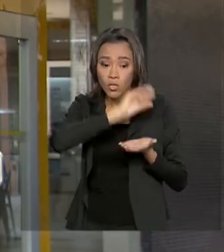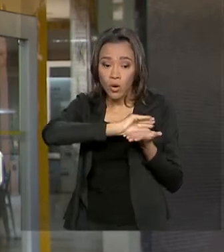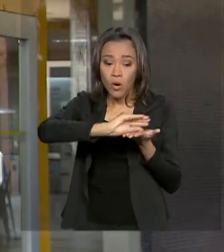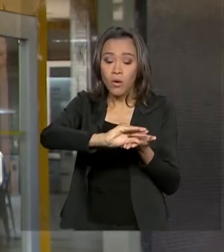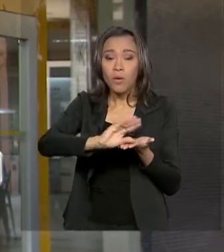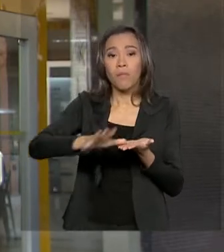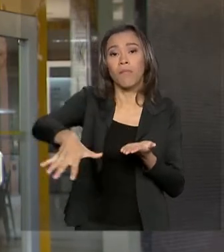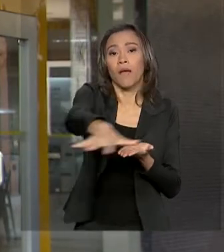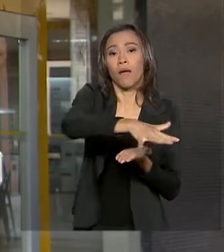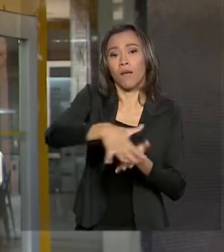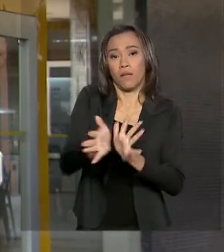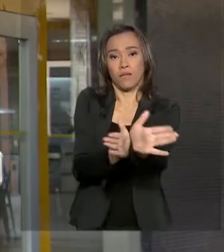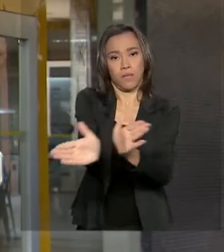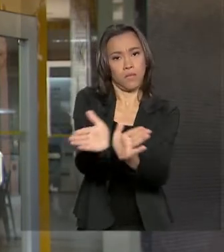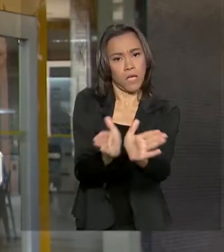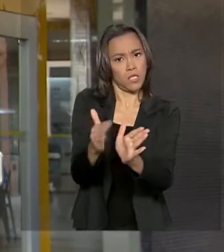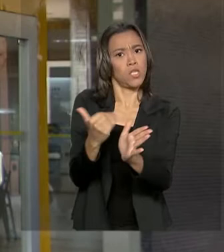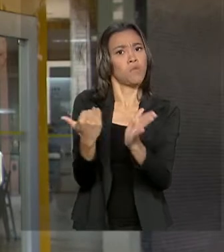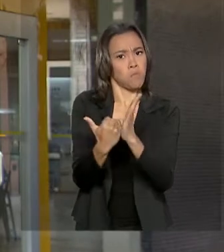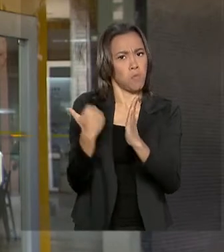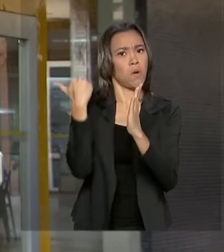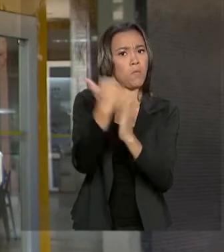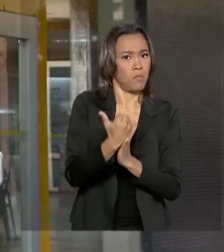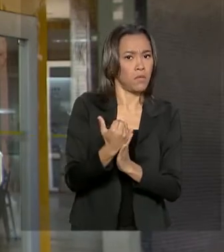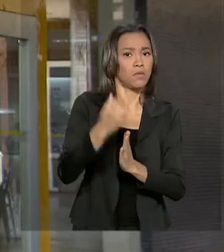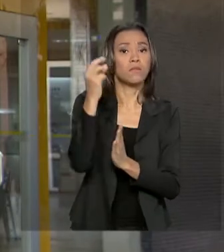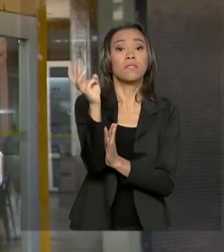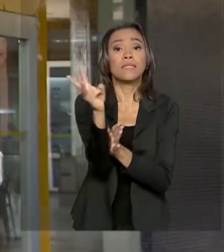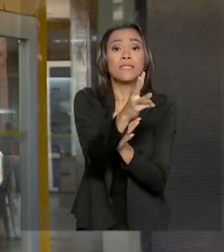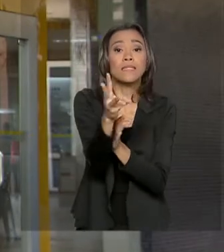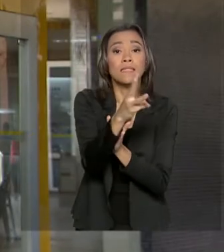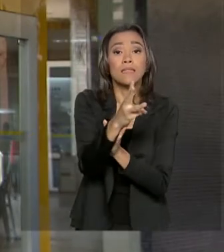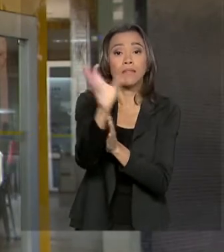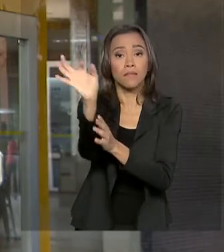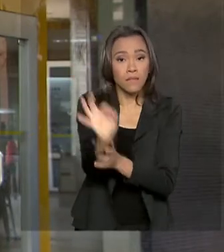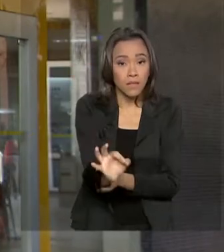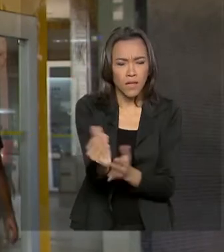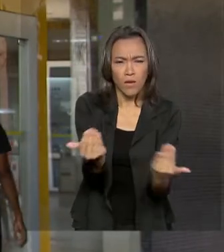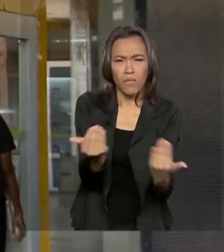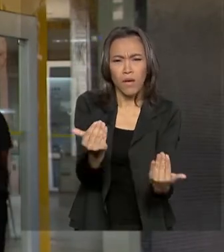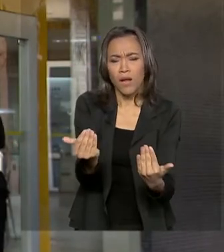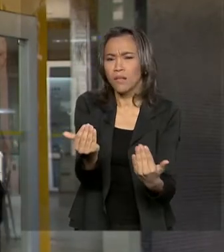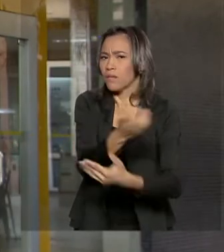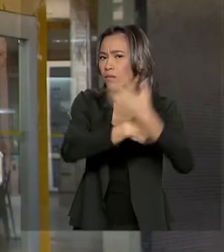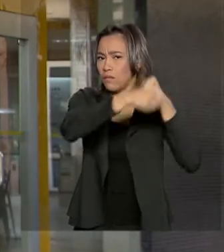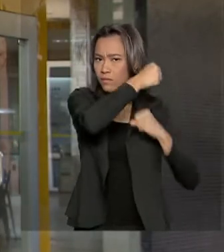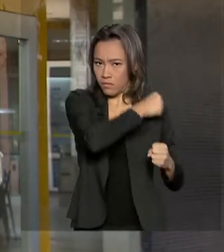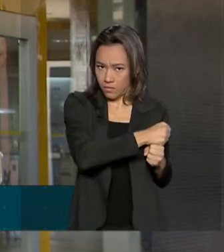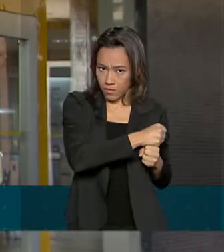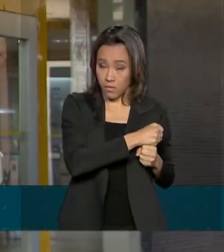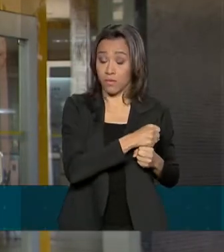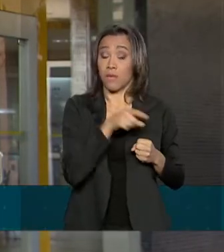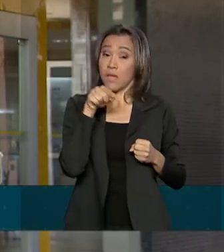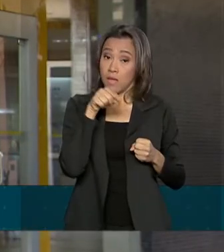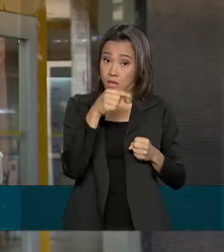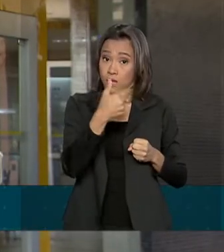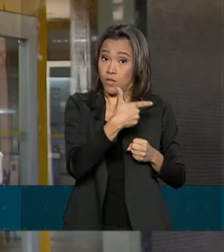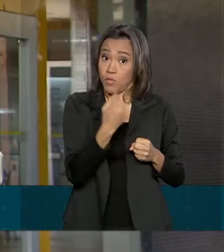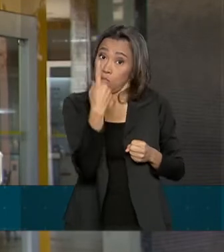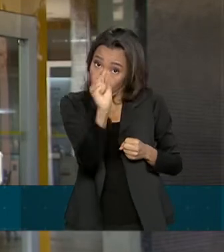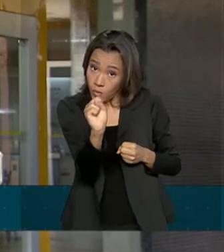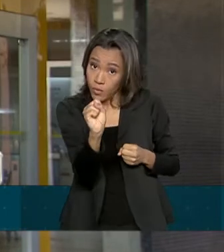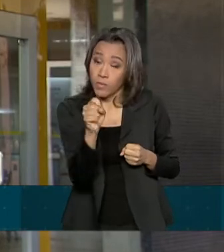acessibilidade, um crescimento de 33% em relação a 2018. A linha de crédito é voltada para